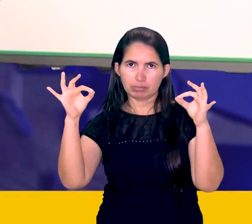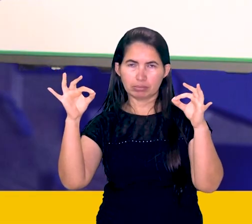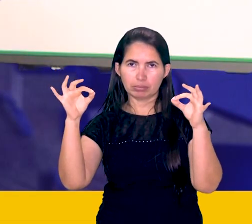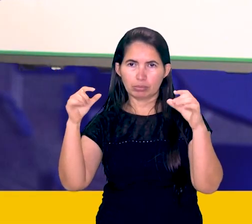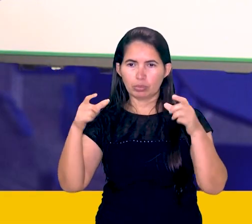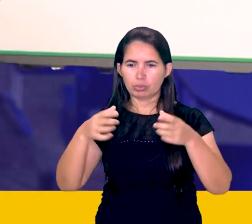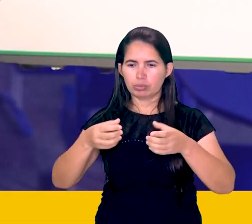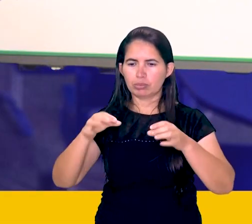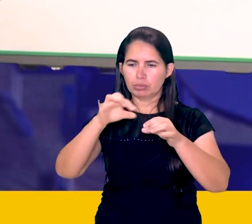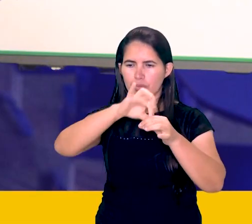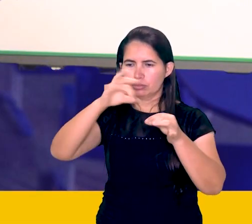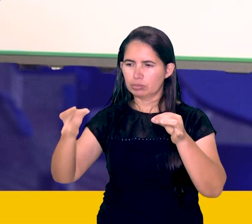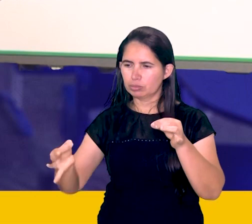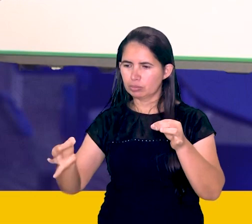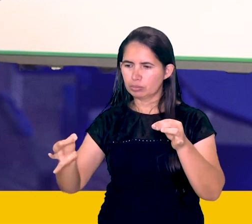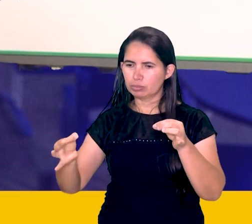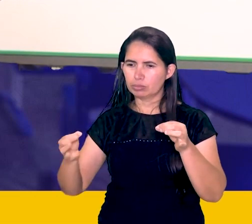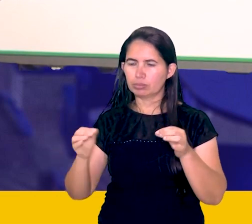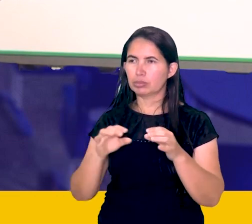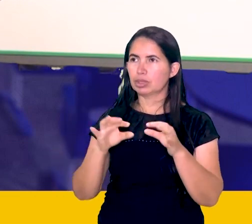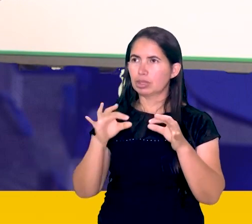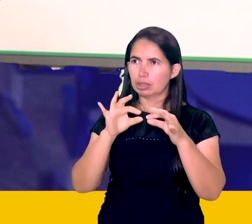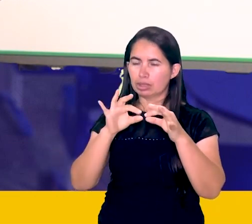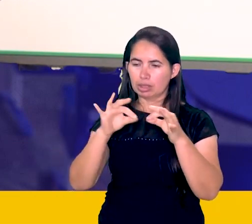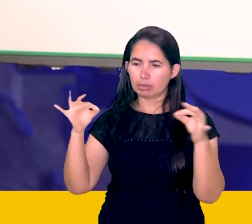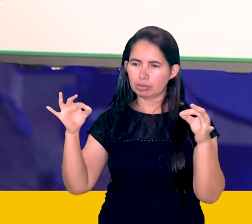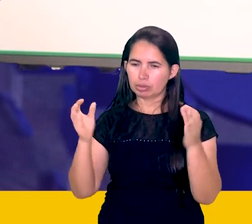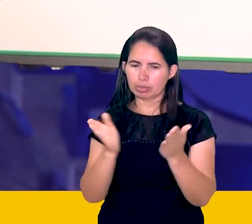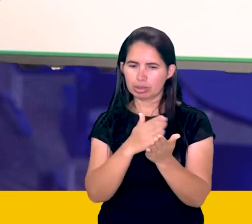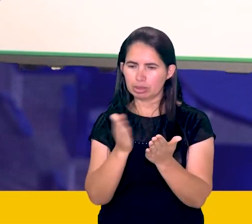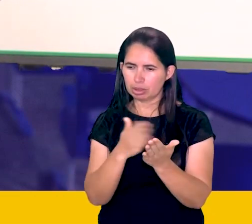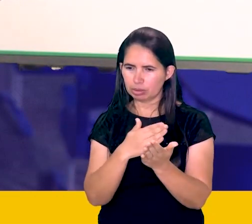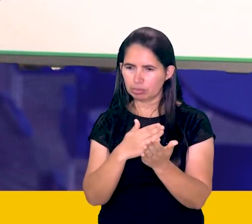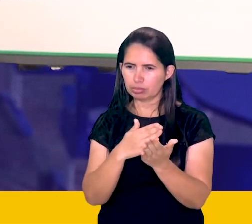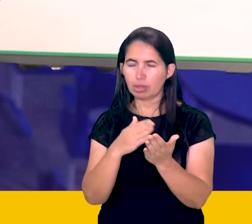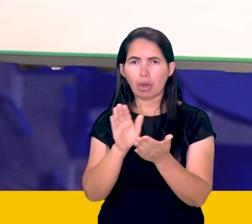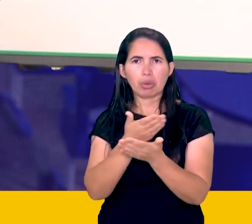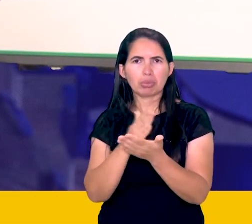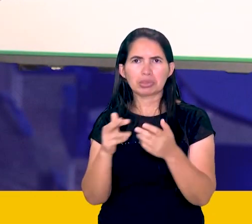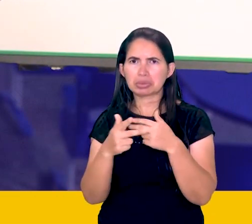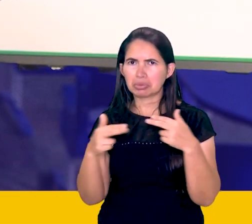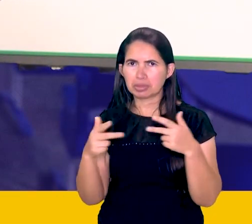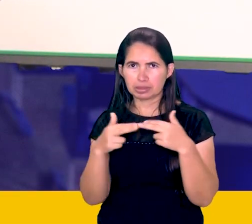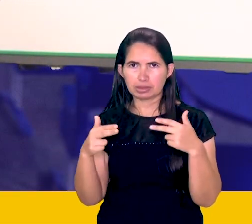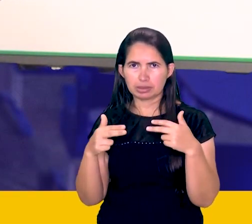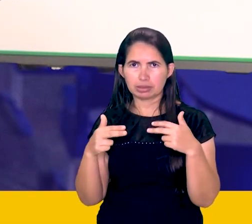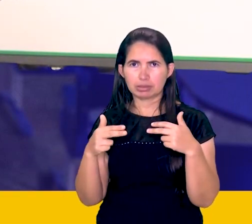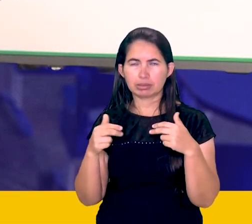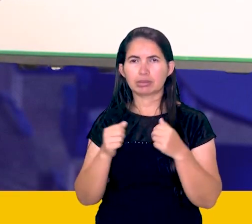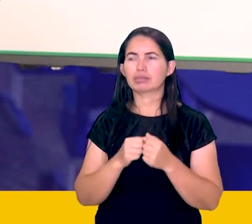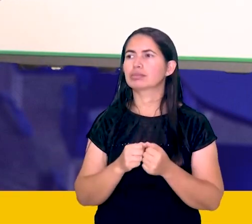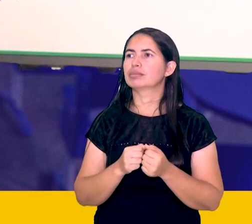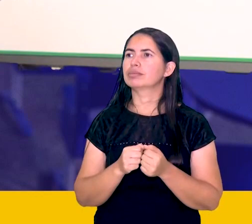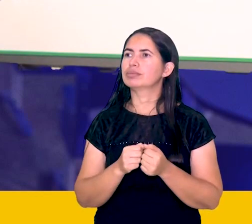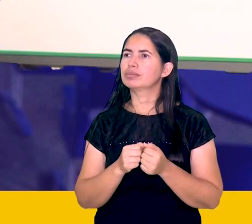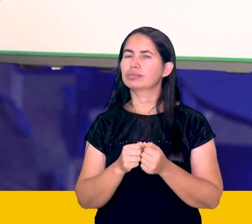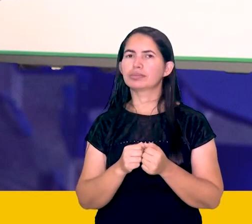lápis. Largura do caderno. São algumas sugestões e possíveis respostas. Tá